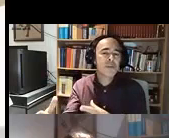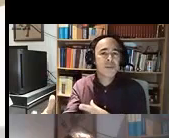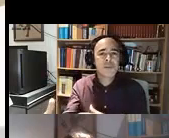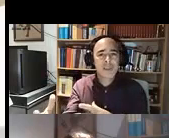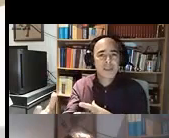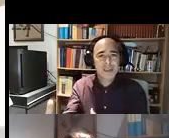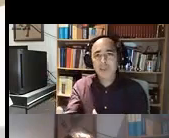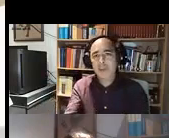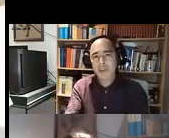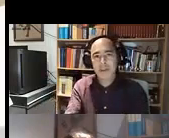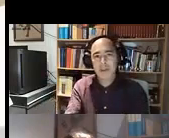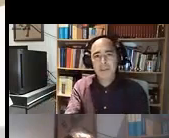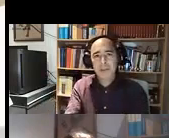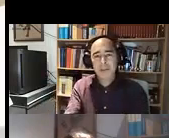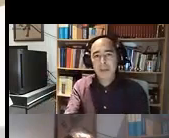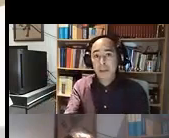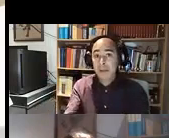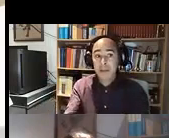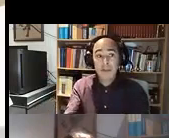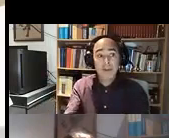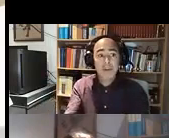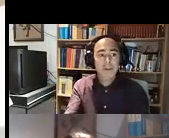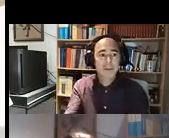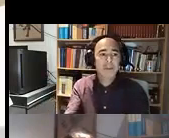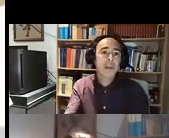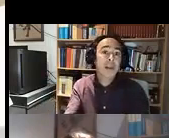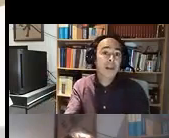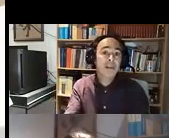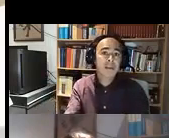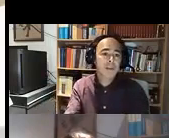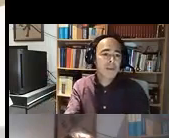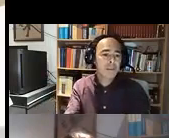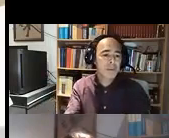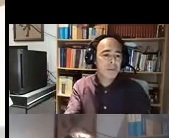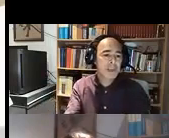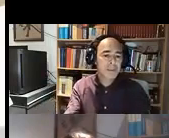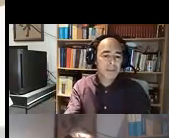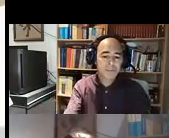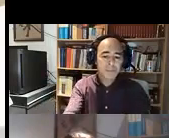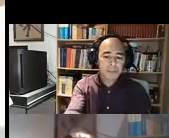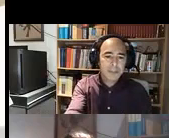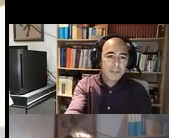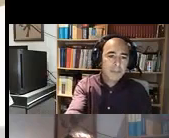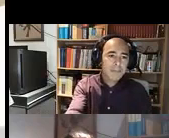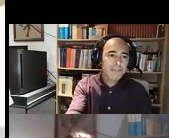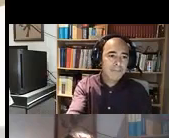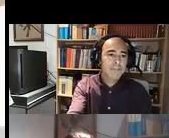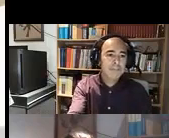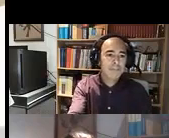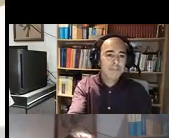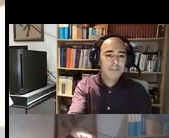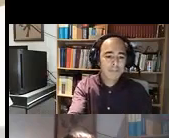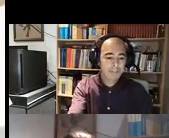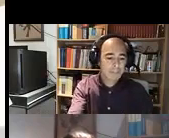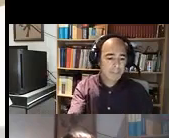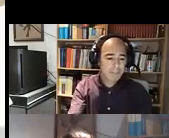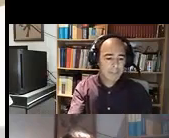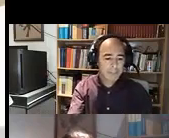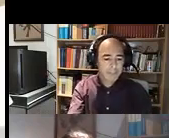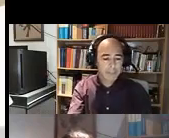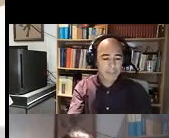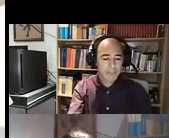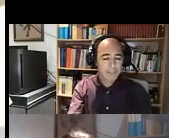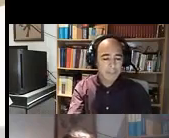que a minha família meus filhos vão estar sempre receber tanto esse é o segredo negócio ele vai vou também isso é muito grande e também estou é uma